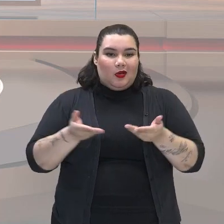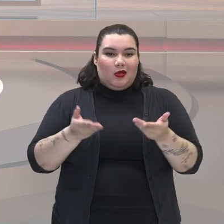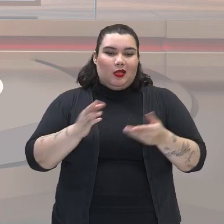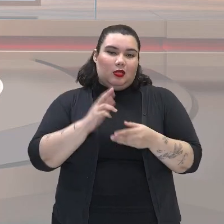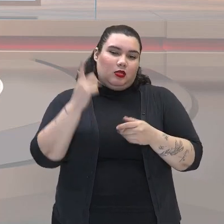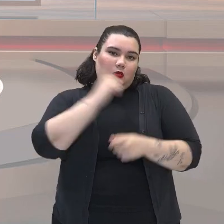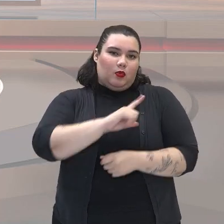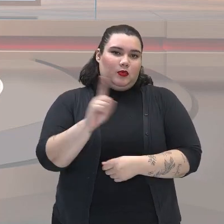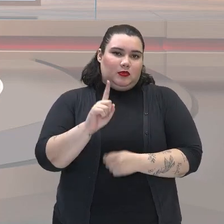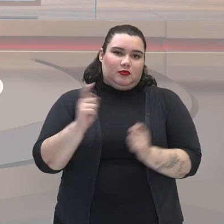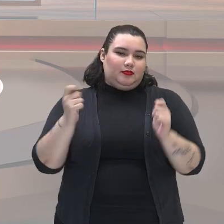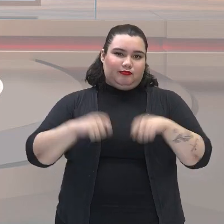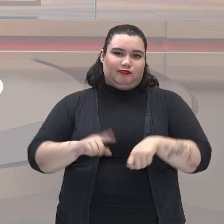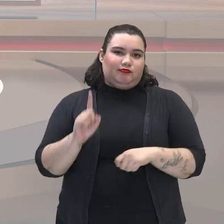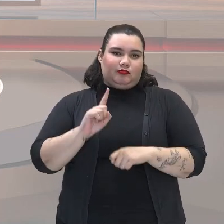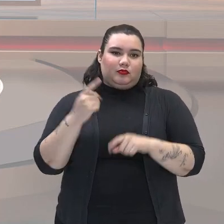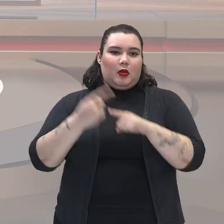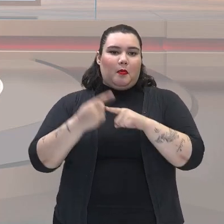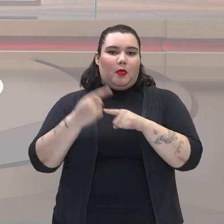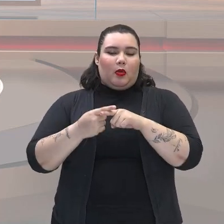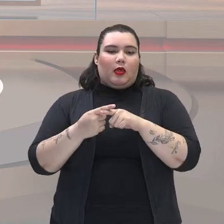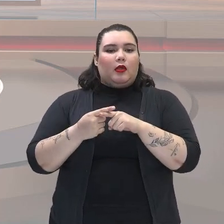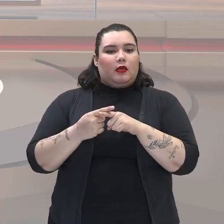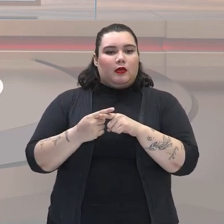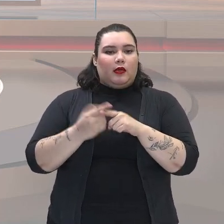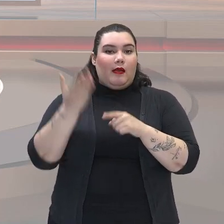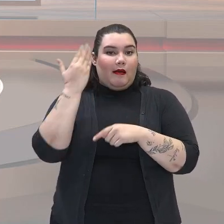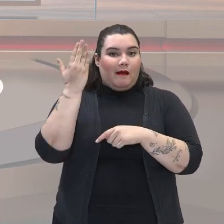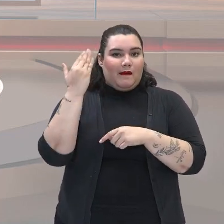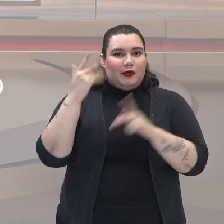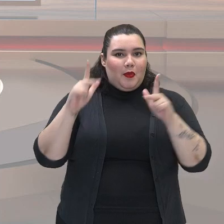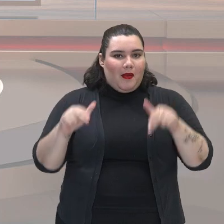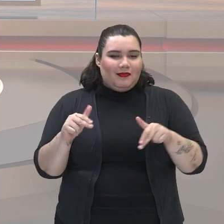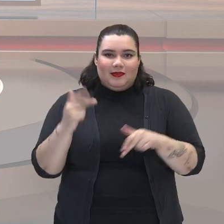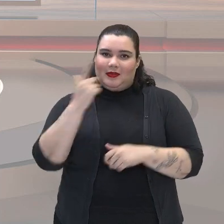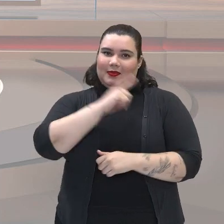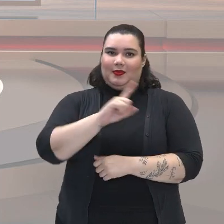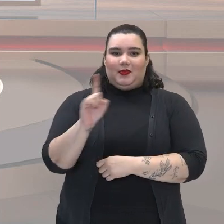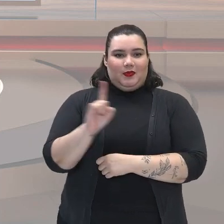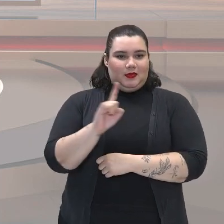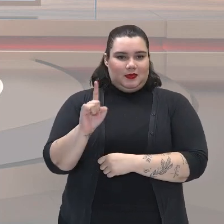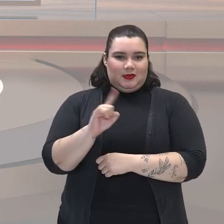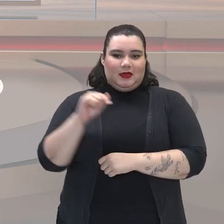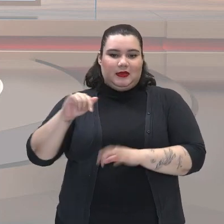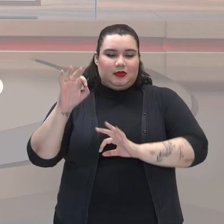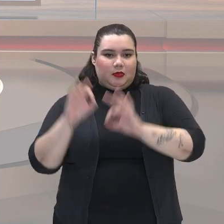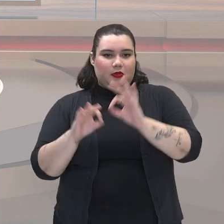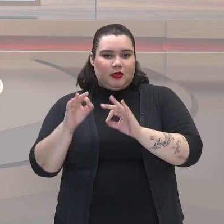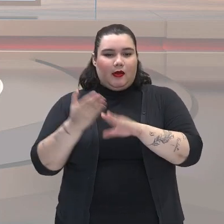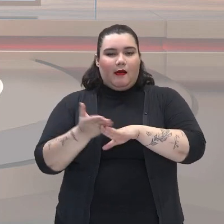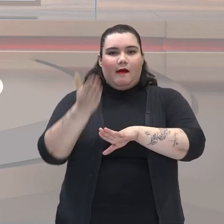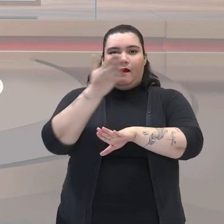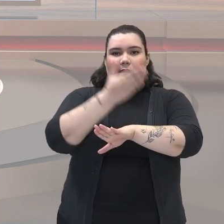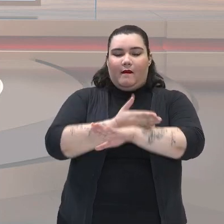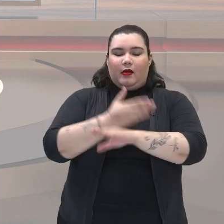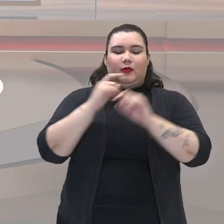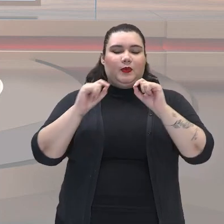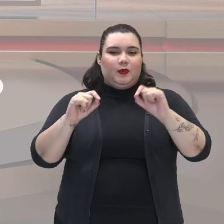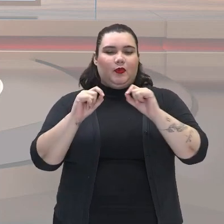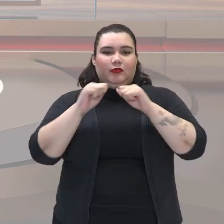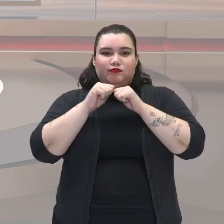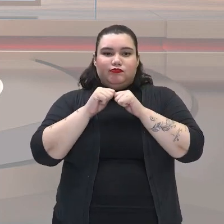mais possível realizar essa mesma pressão tal qual acontecia antes desse processo de dilatação